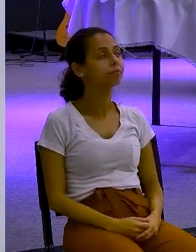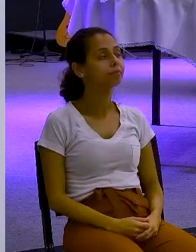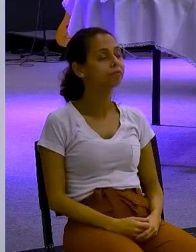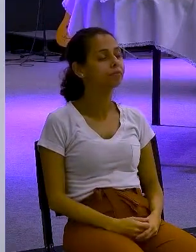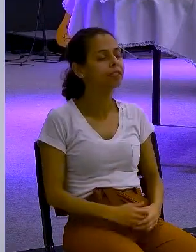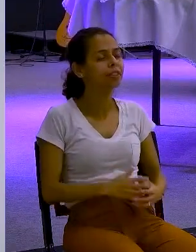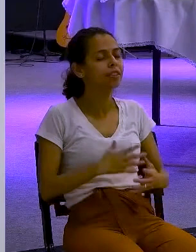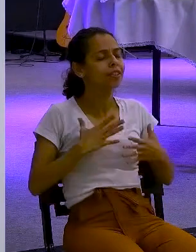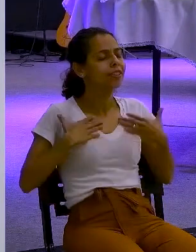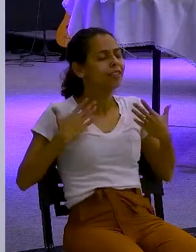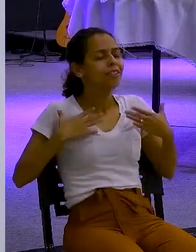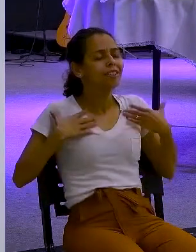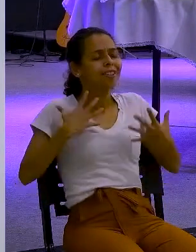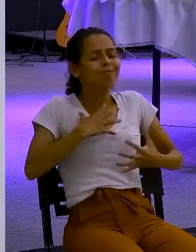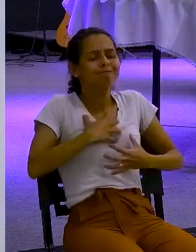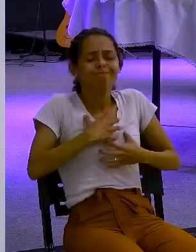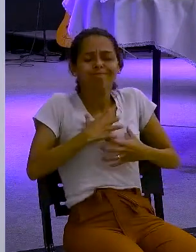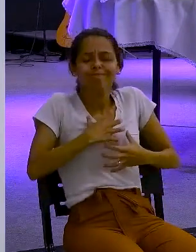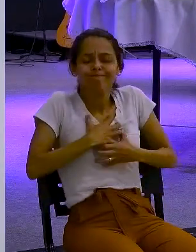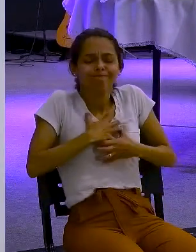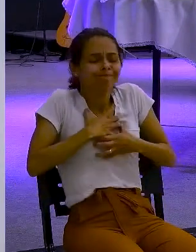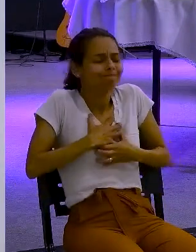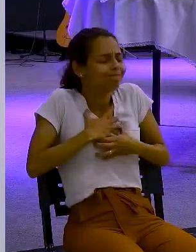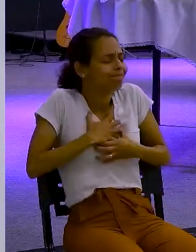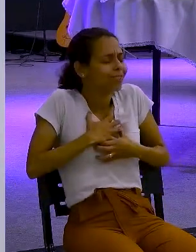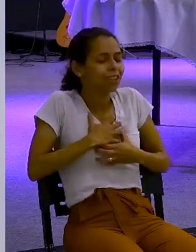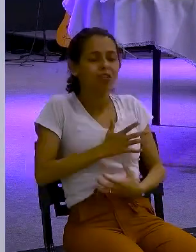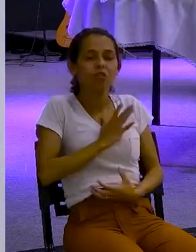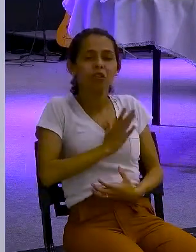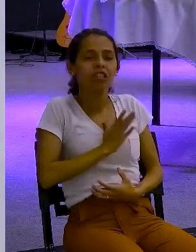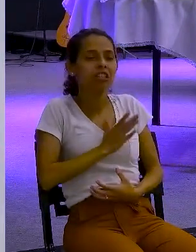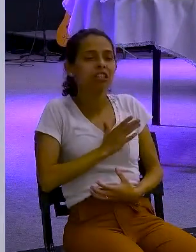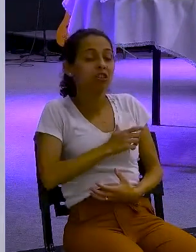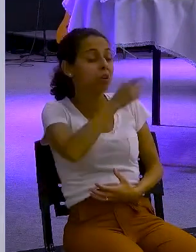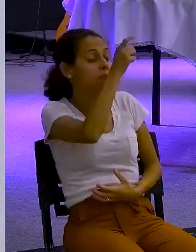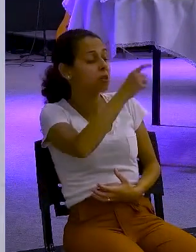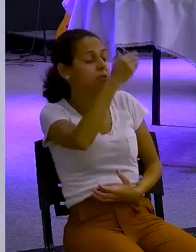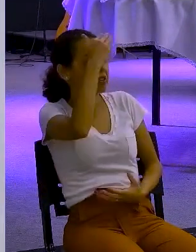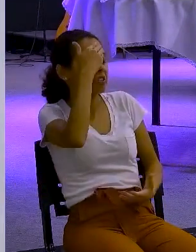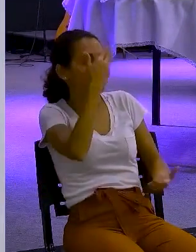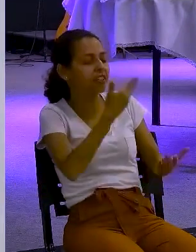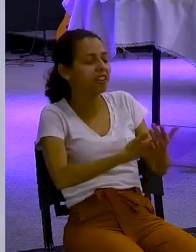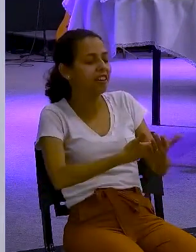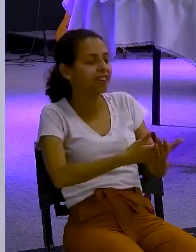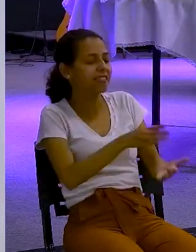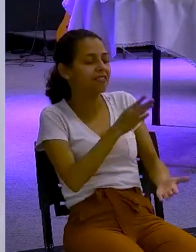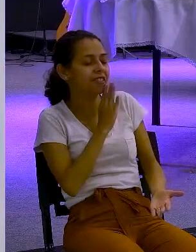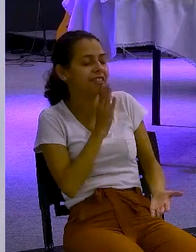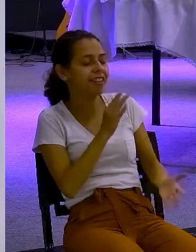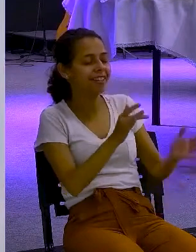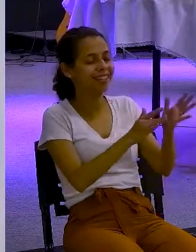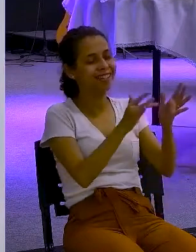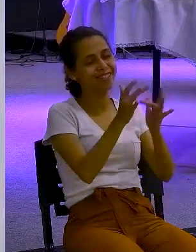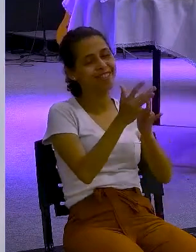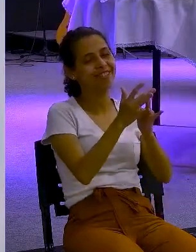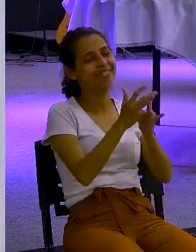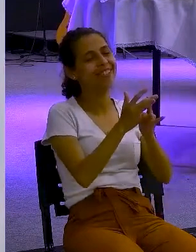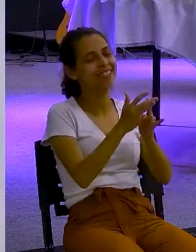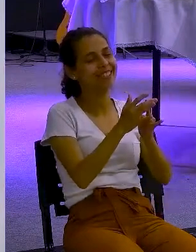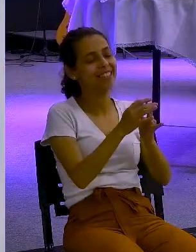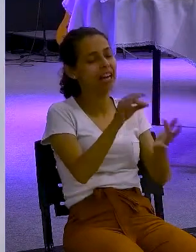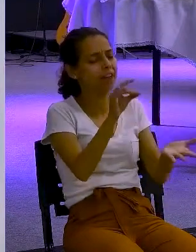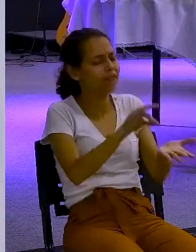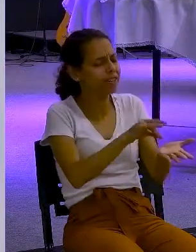A alegria está no coração de quem já conhece a Jesus. A